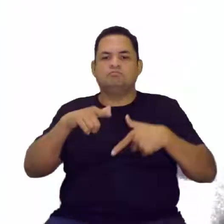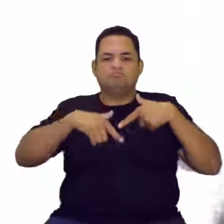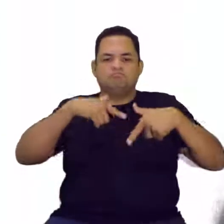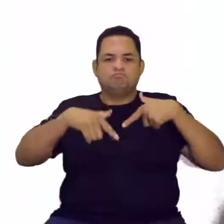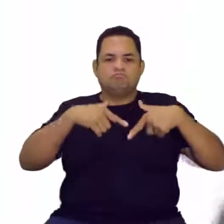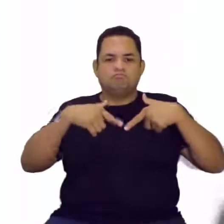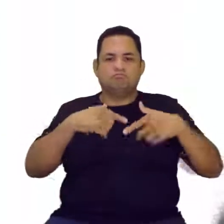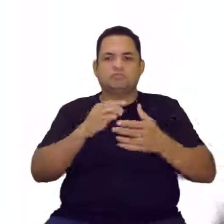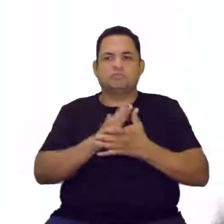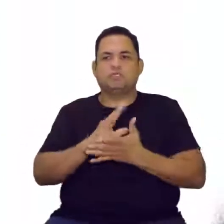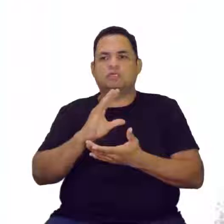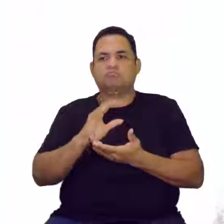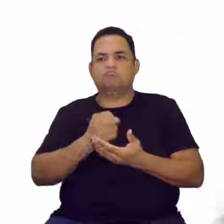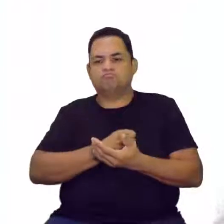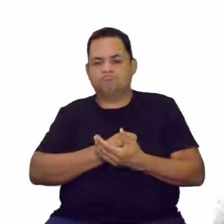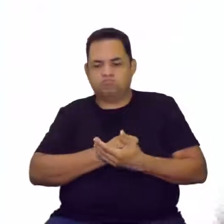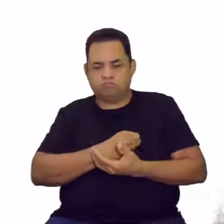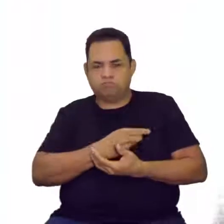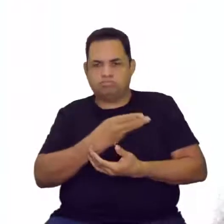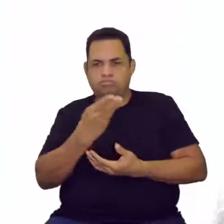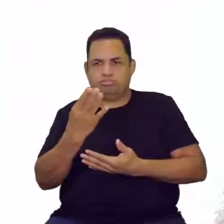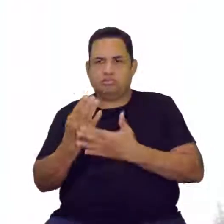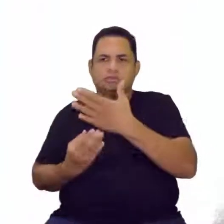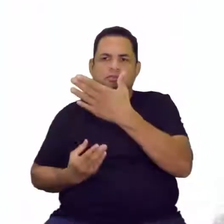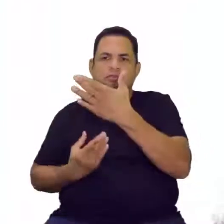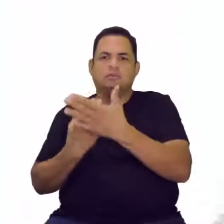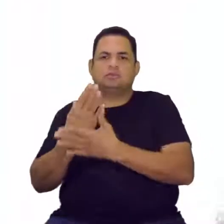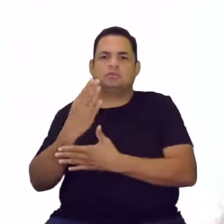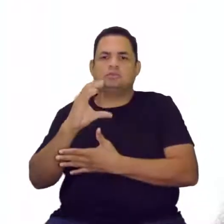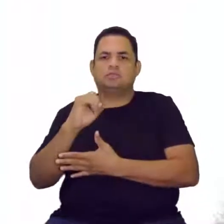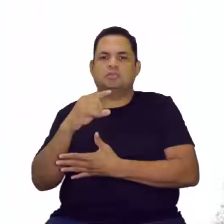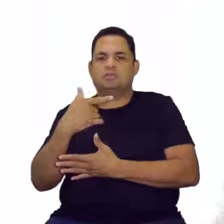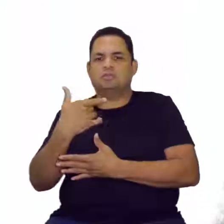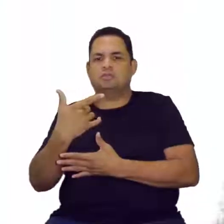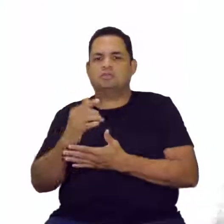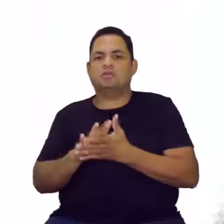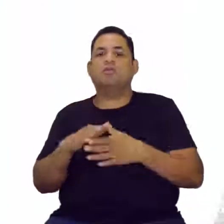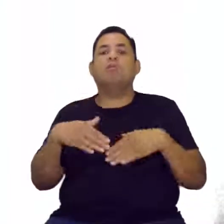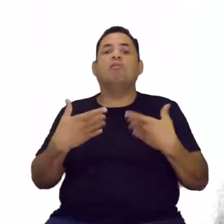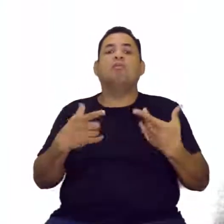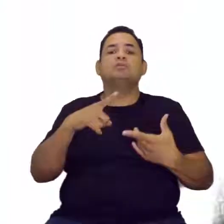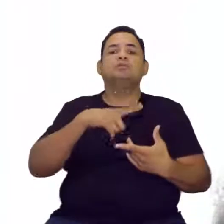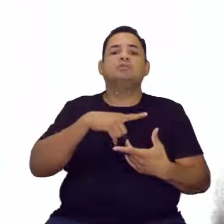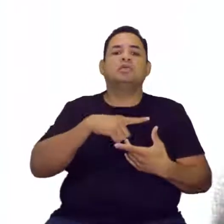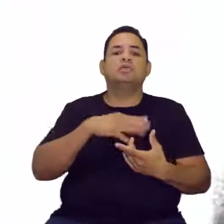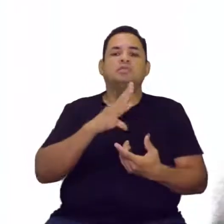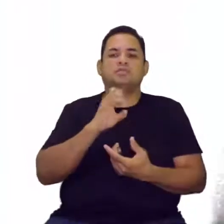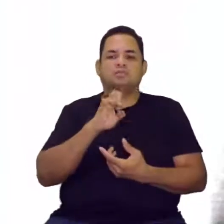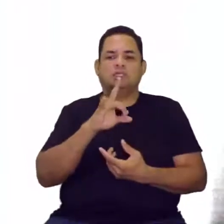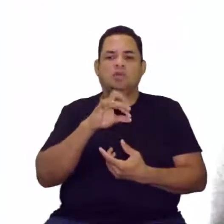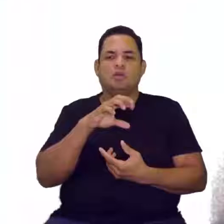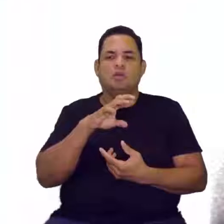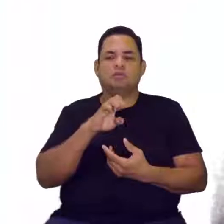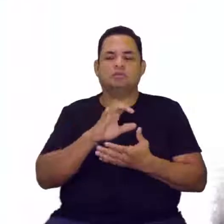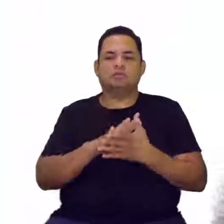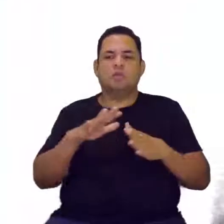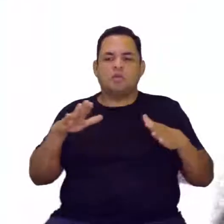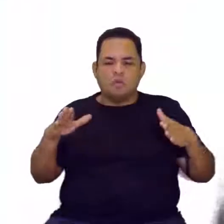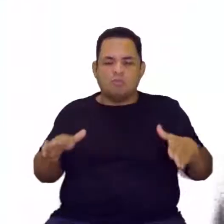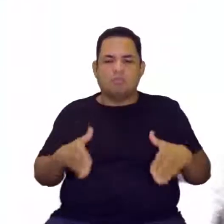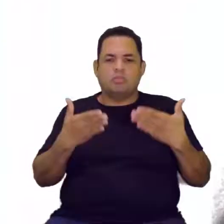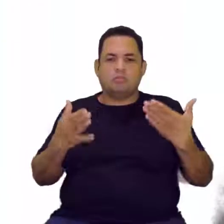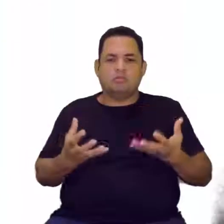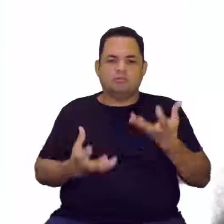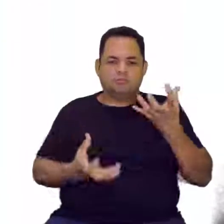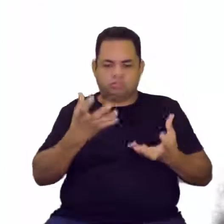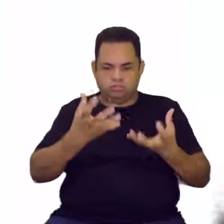de dióxido de carbono. E onde a gente tem celulose? Nas árvores, nos vegetais. Então, quando a gente promove a